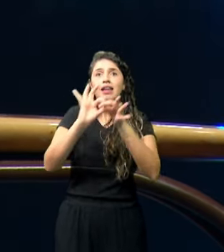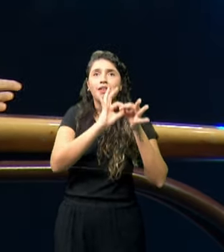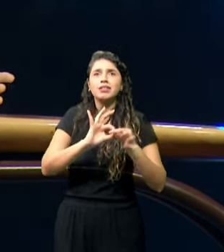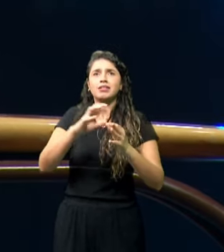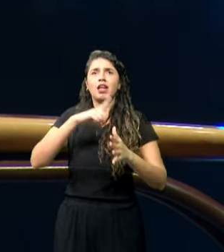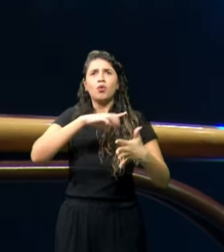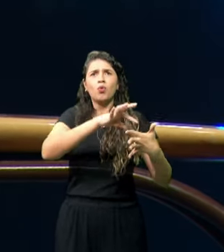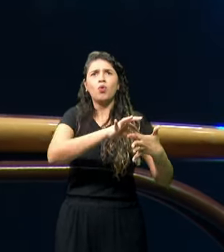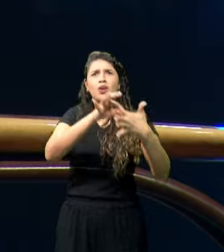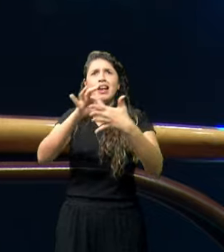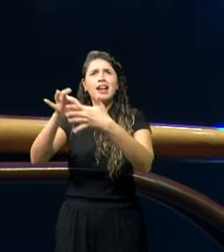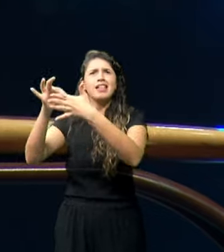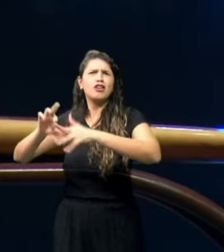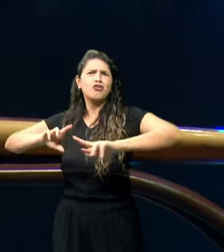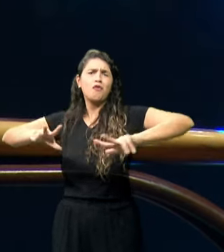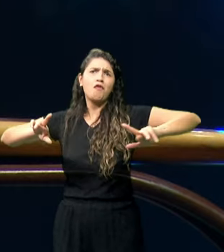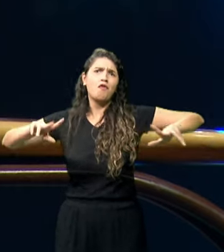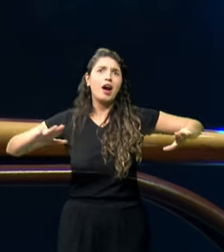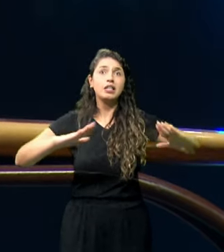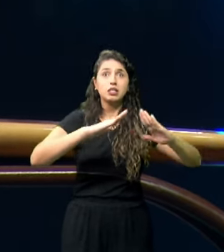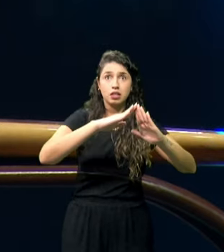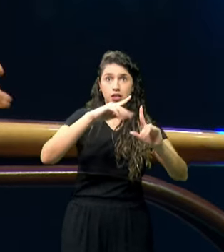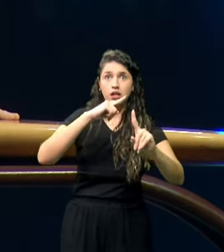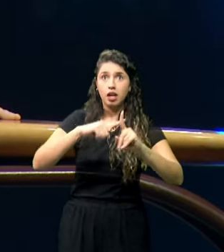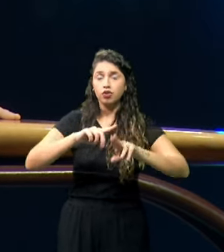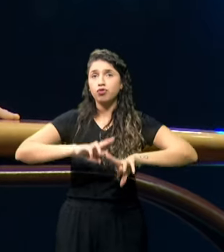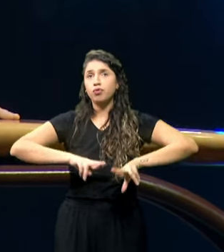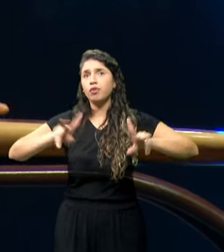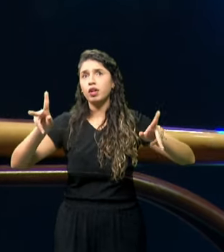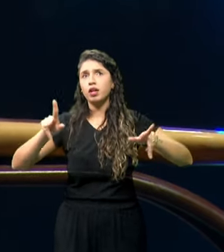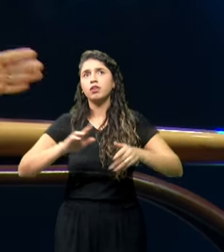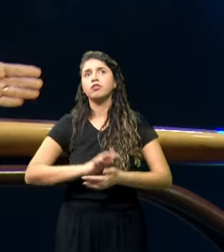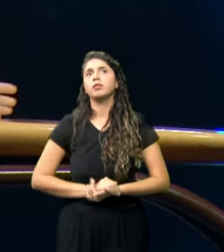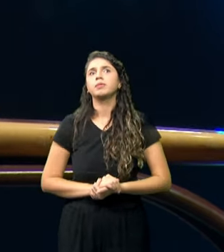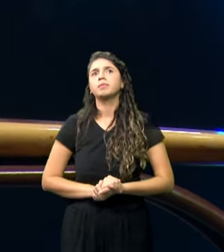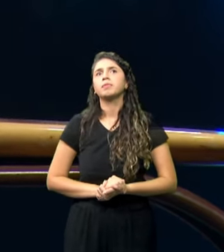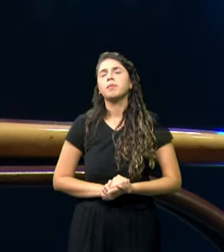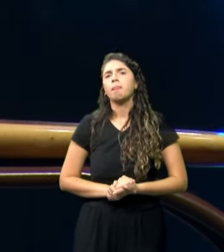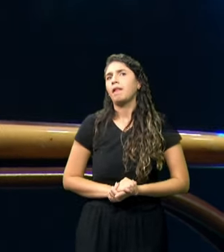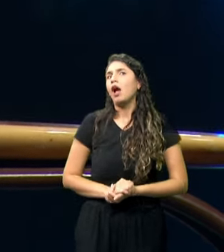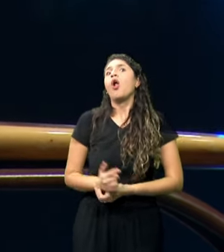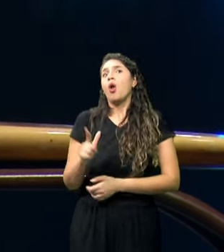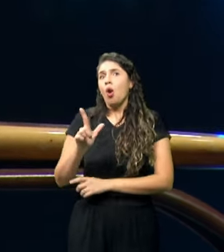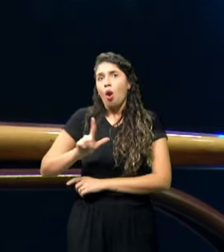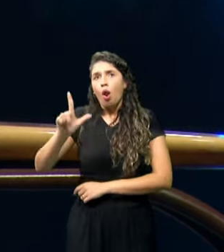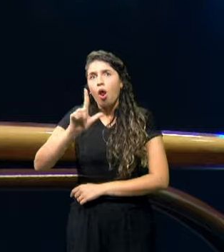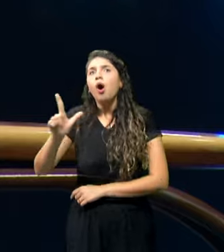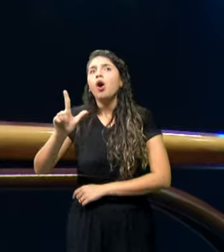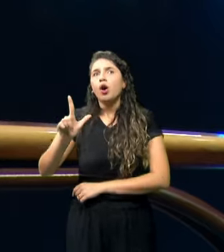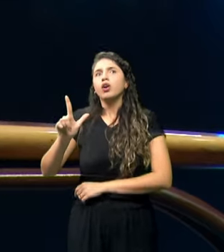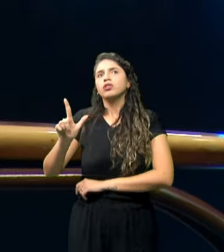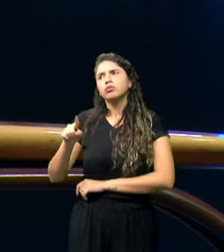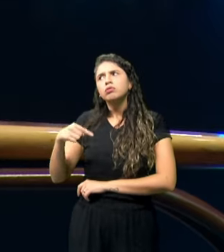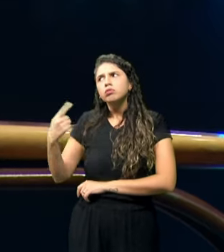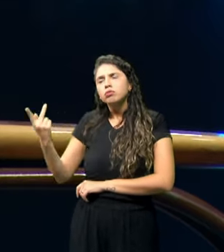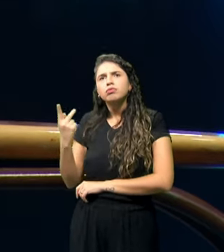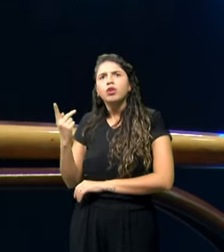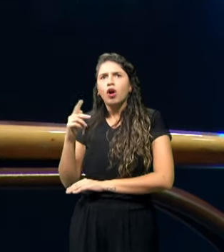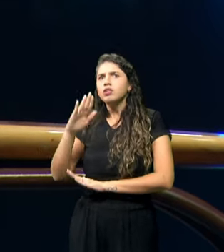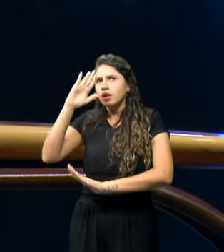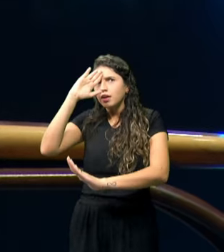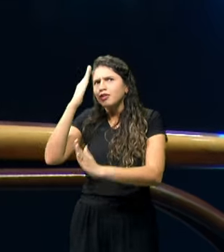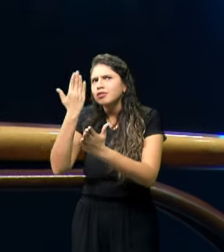diversas linhas teológicas. Obviamente que a espinha dorsal teológica tem que ser a mesma, mas às vezes diverge uma situaçãozinha ou